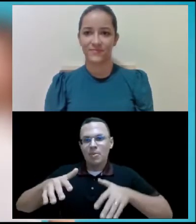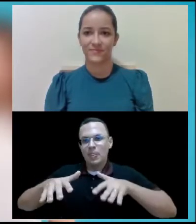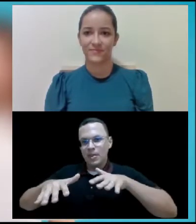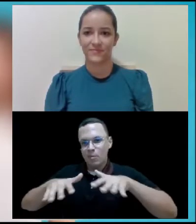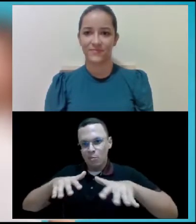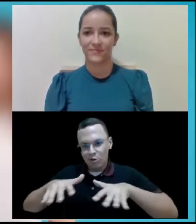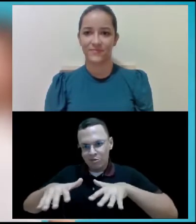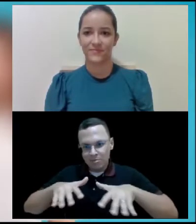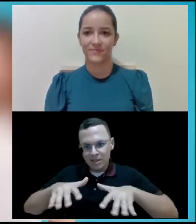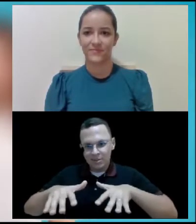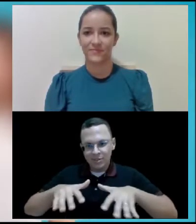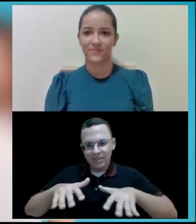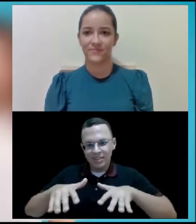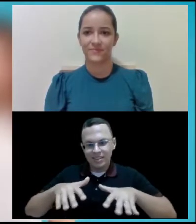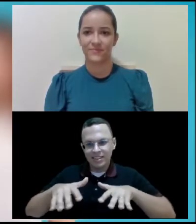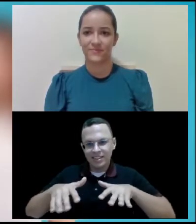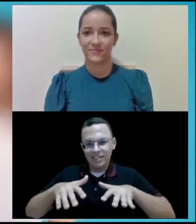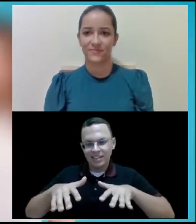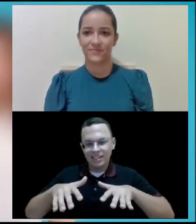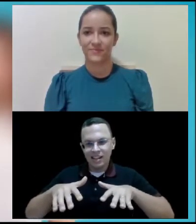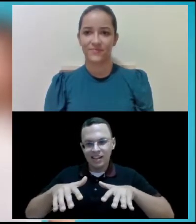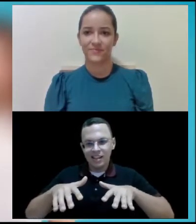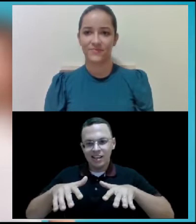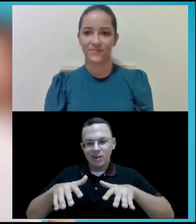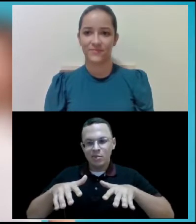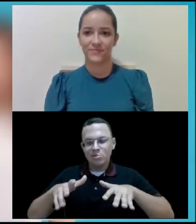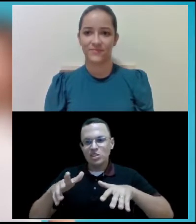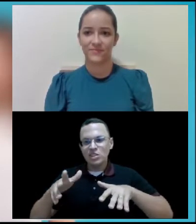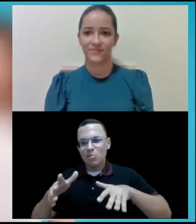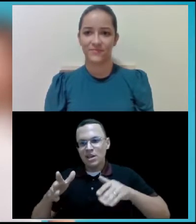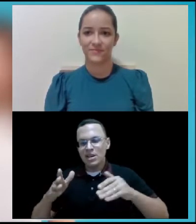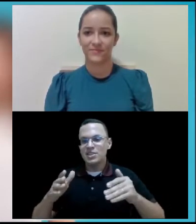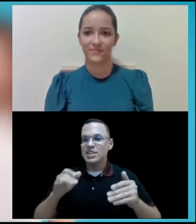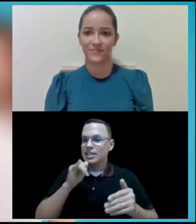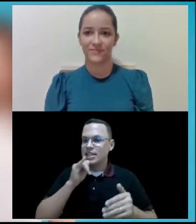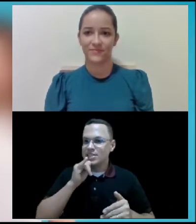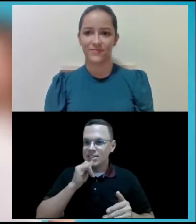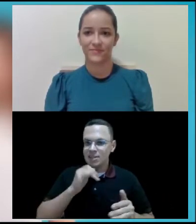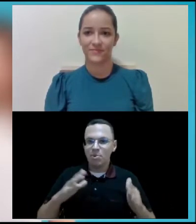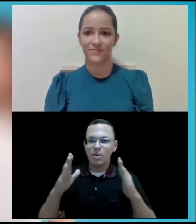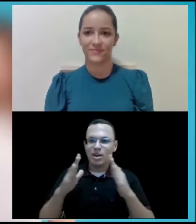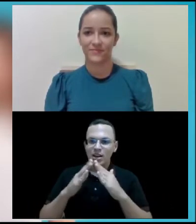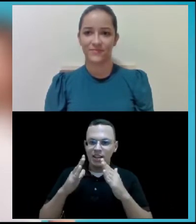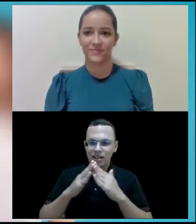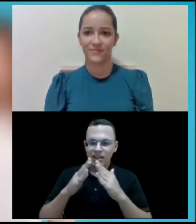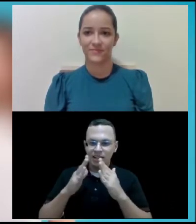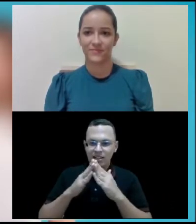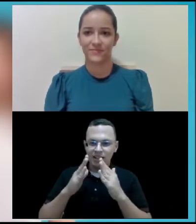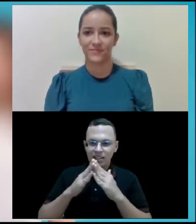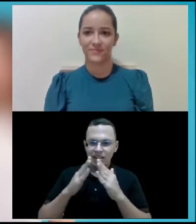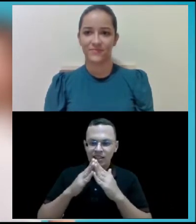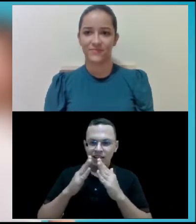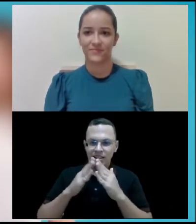Segundo, movimento, tá? Quando o sinal mexe. Exemplo,